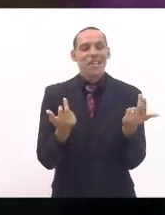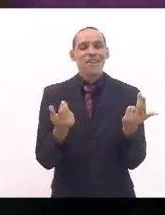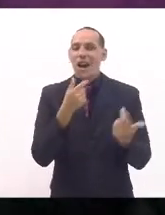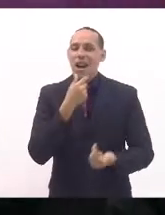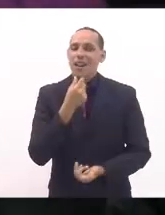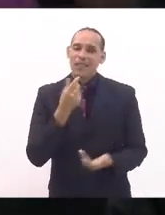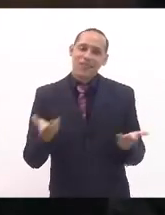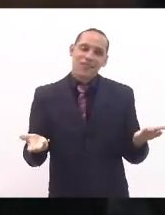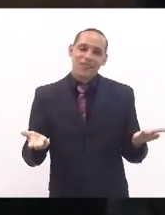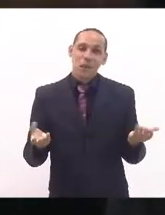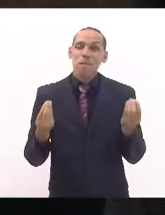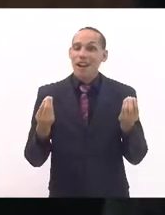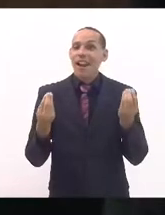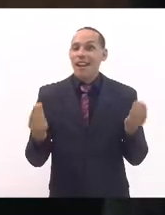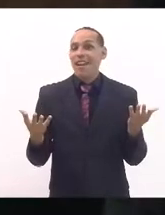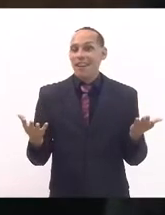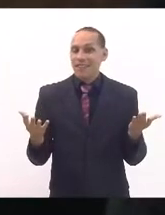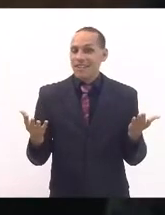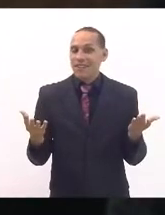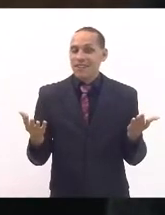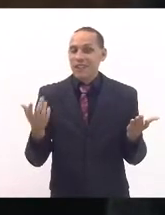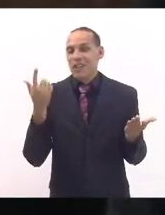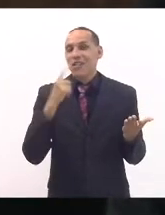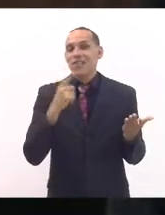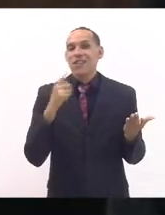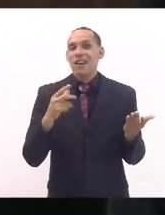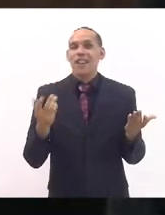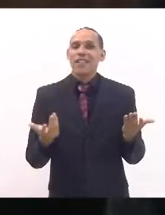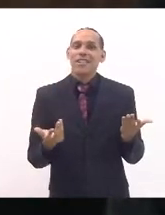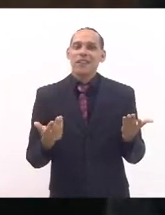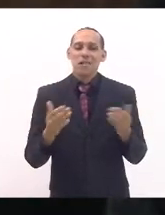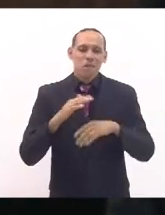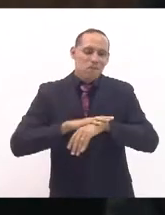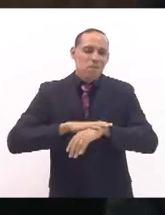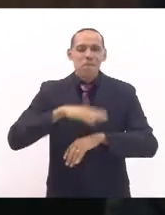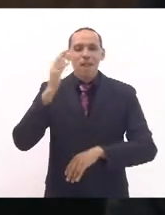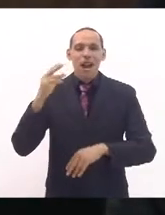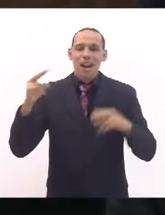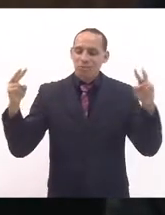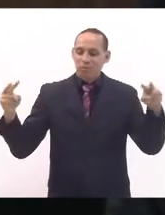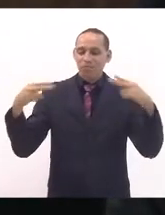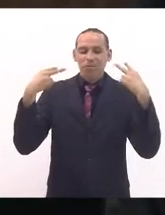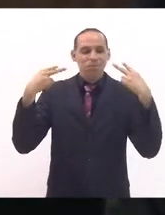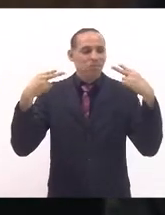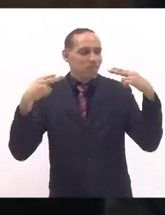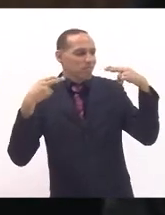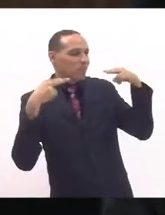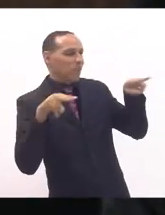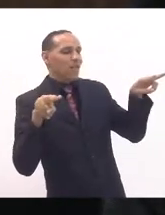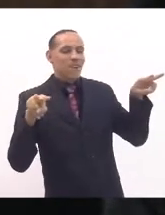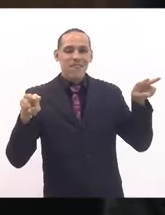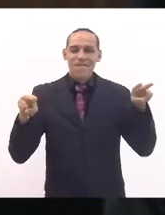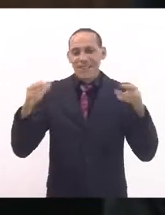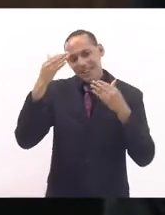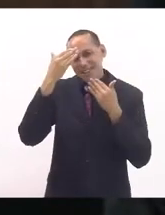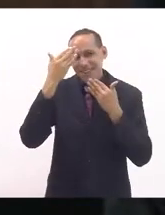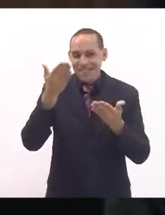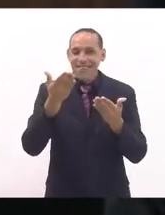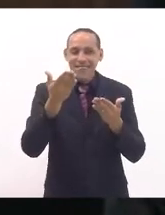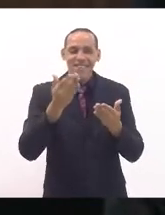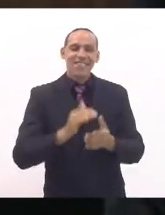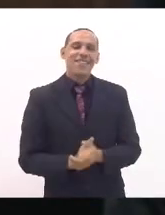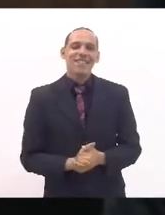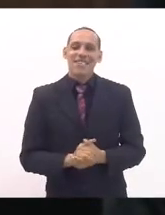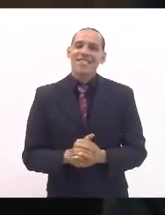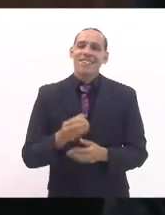homens para que a gente consiga... ser cada vez mais visível e agradecer muito a Vossa Excelência por